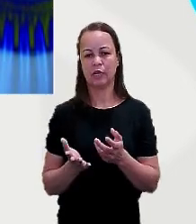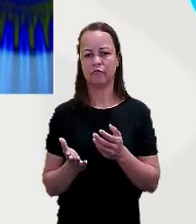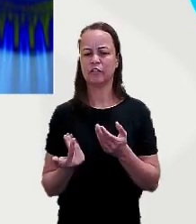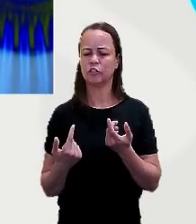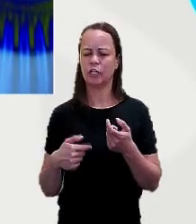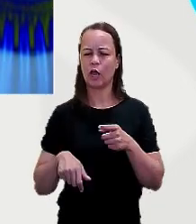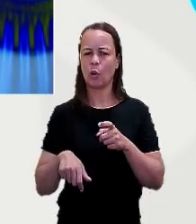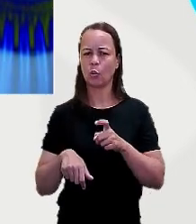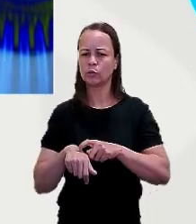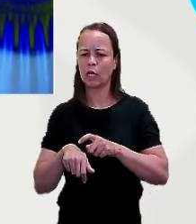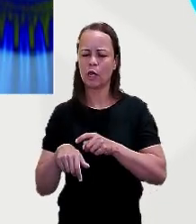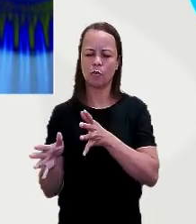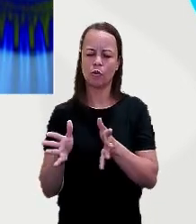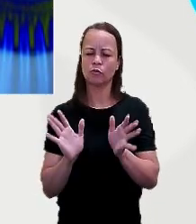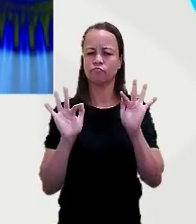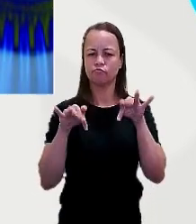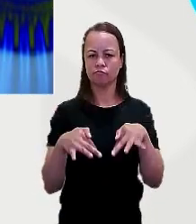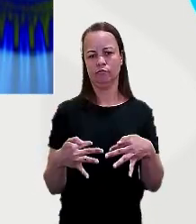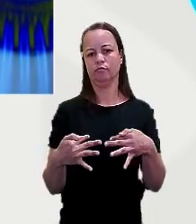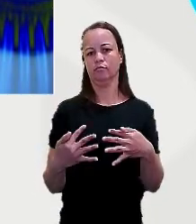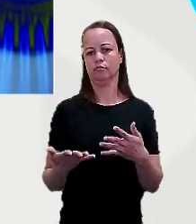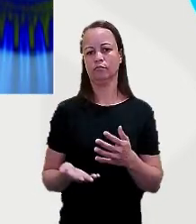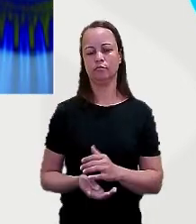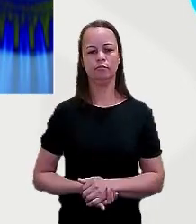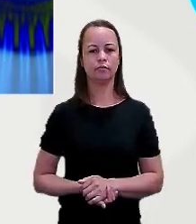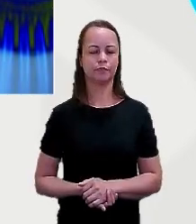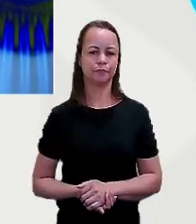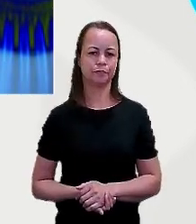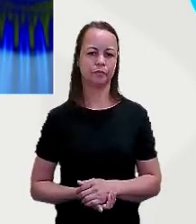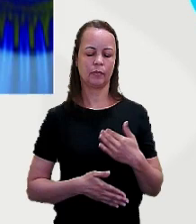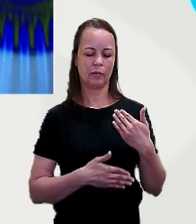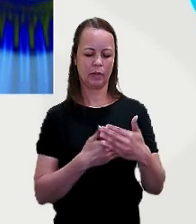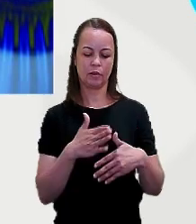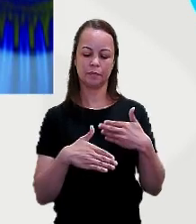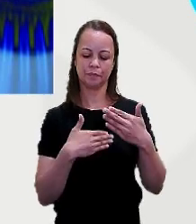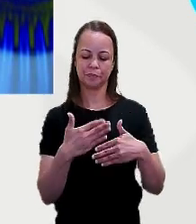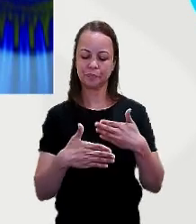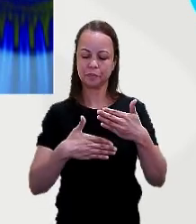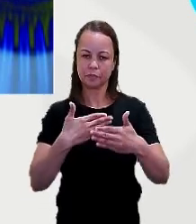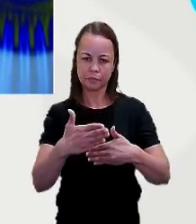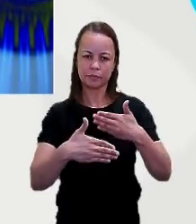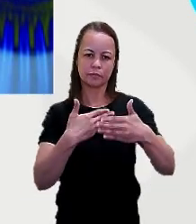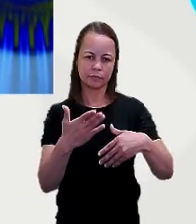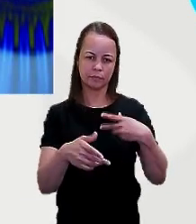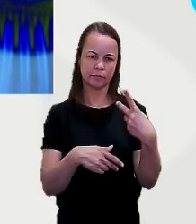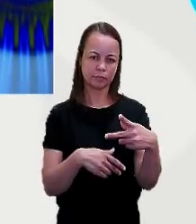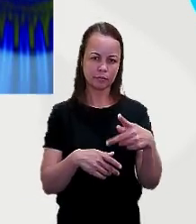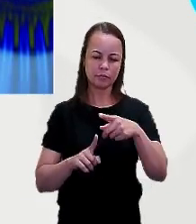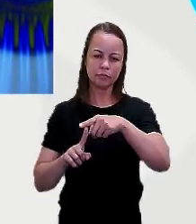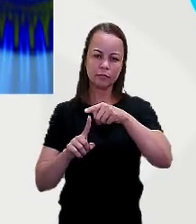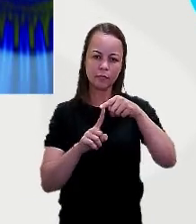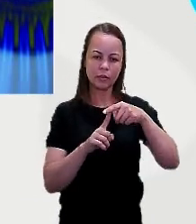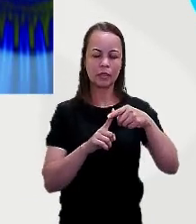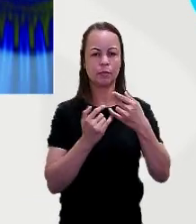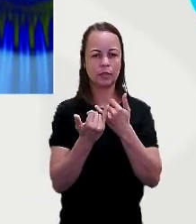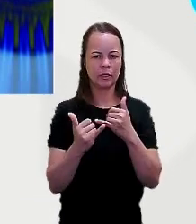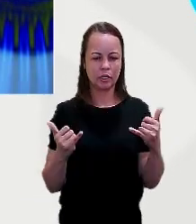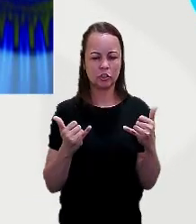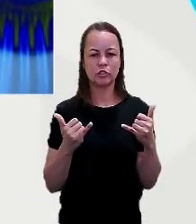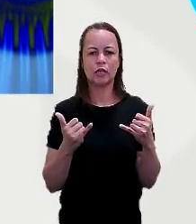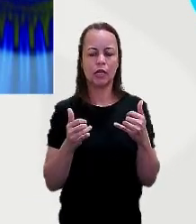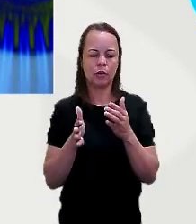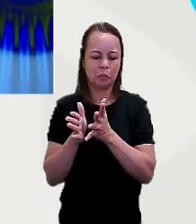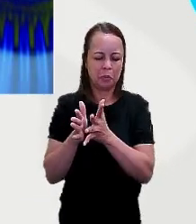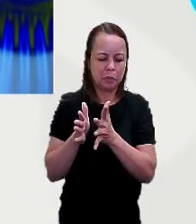limite, chegar e ter o fim, tá certo? Ou seja, a renovação desses tipos de energia aí são muito longas, requerem